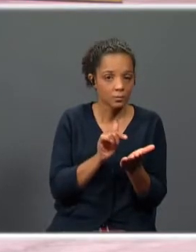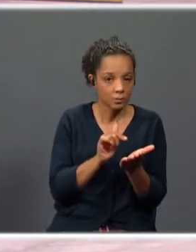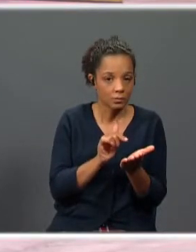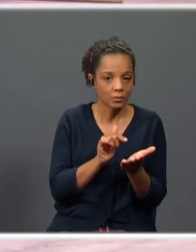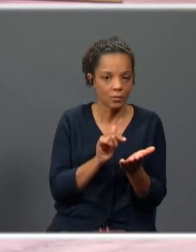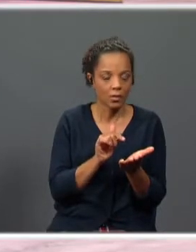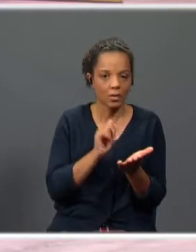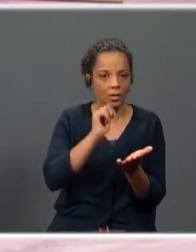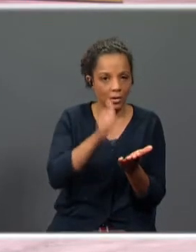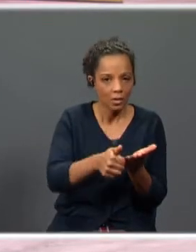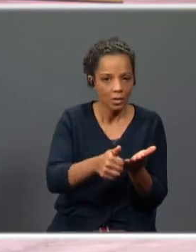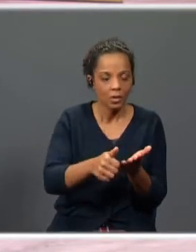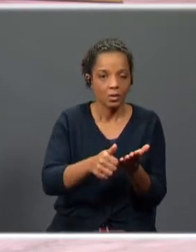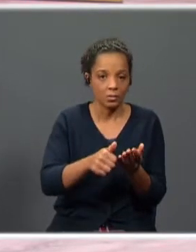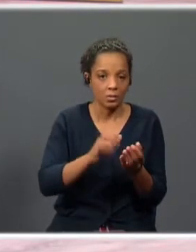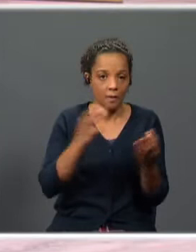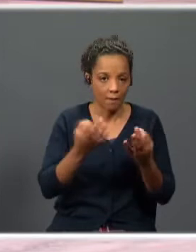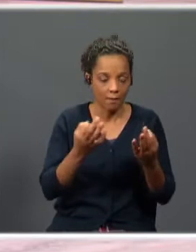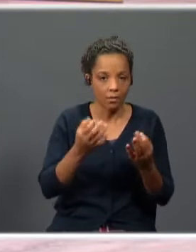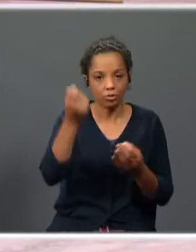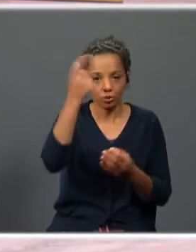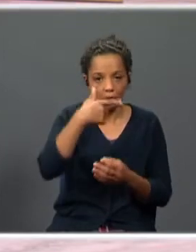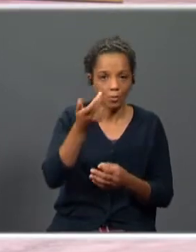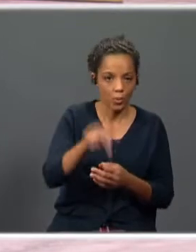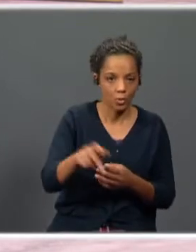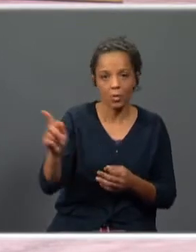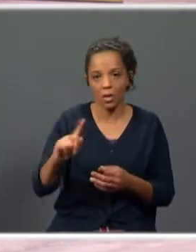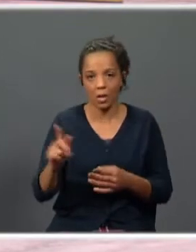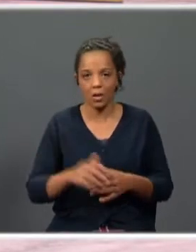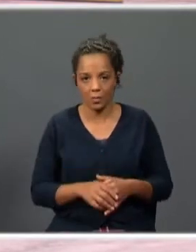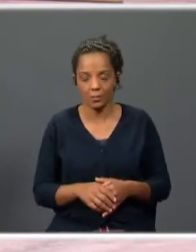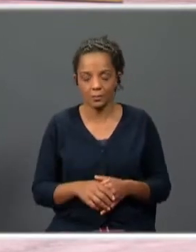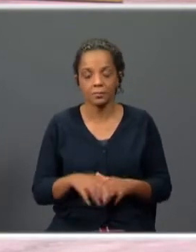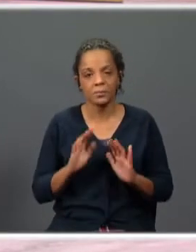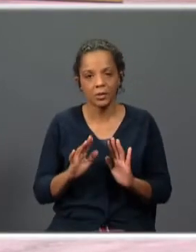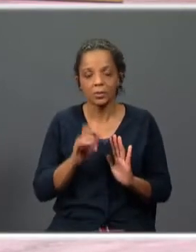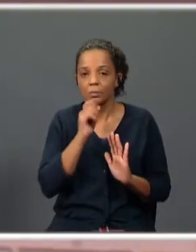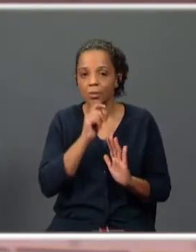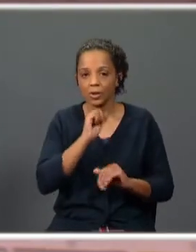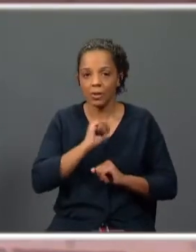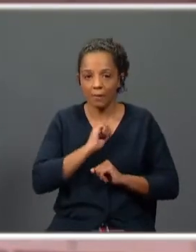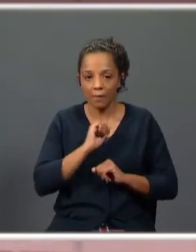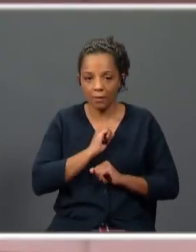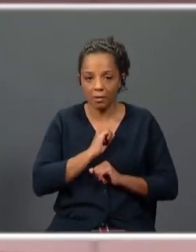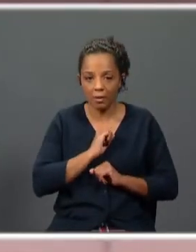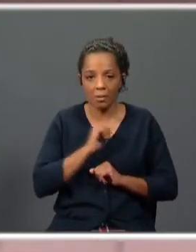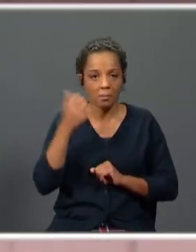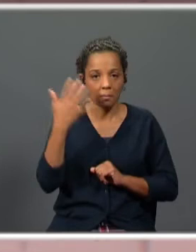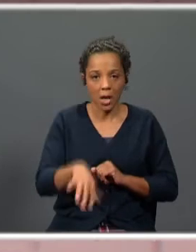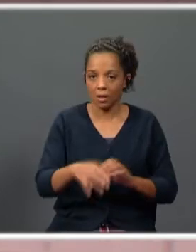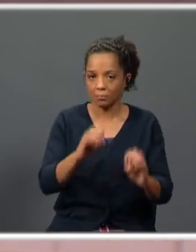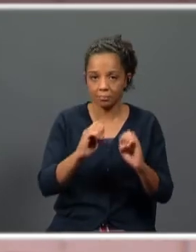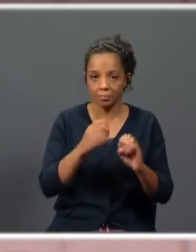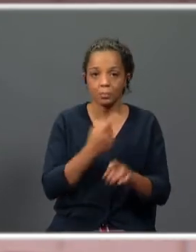se realmente são verdadeiras, ou seja, se vão passar na história ou não. De qualquer forma, as nossas hipóteses nunca estão incorretas.